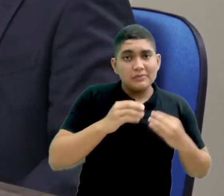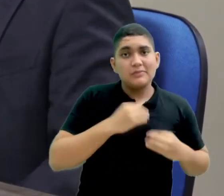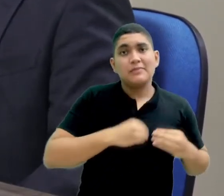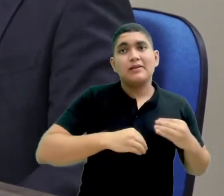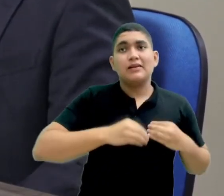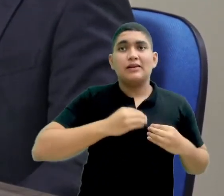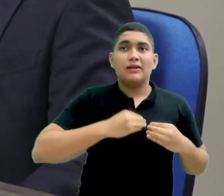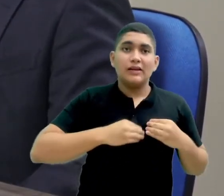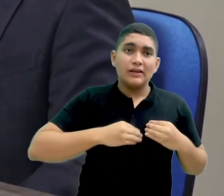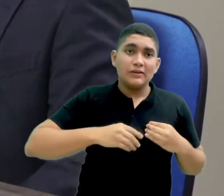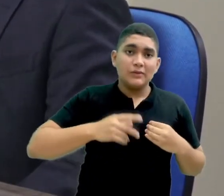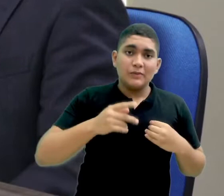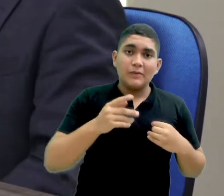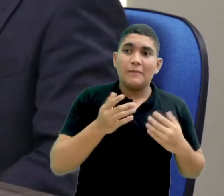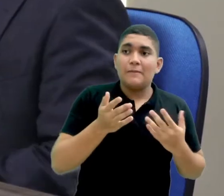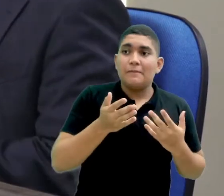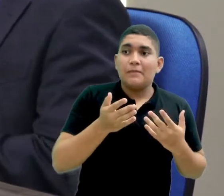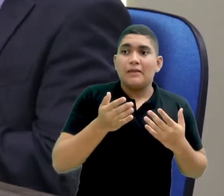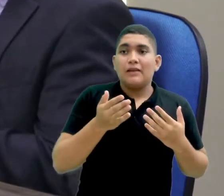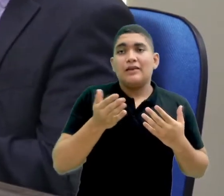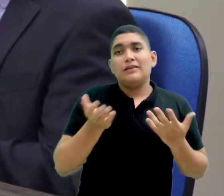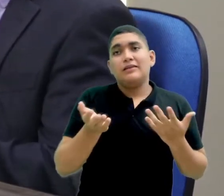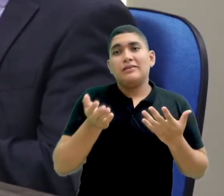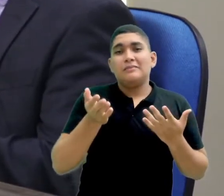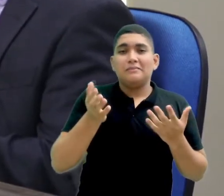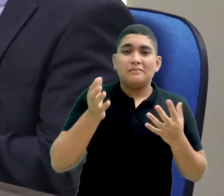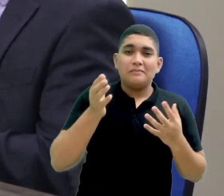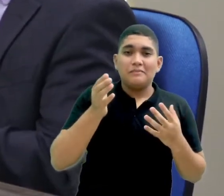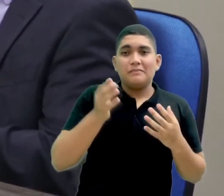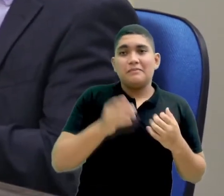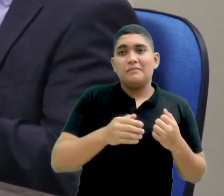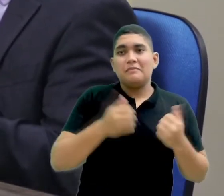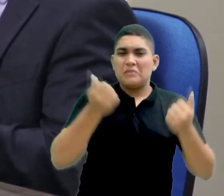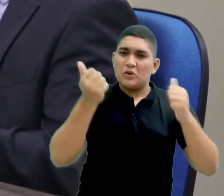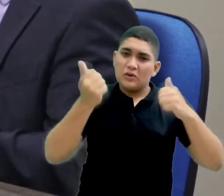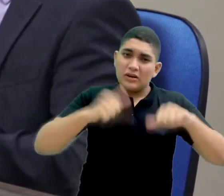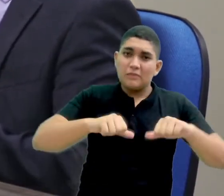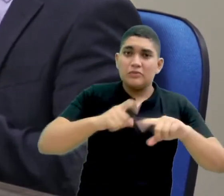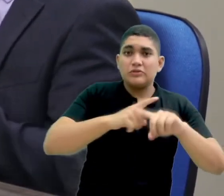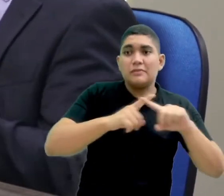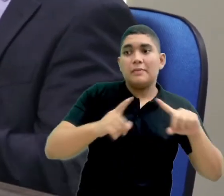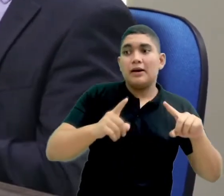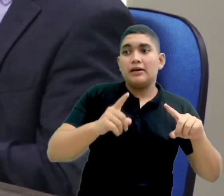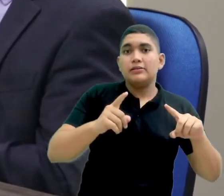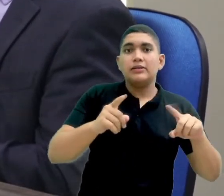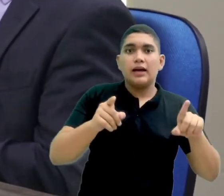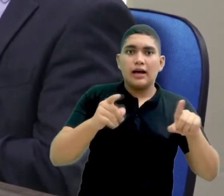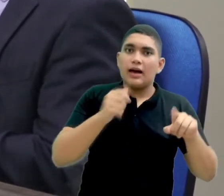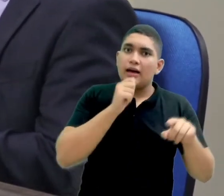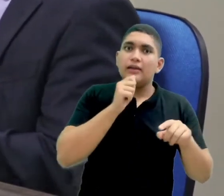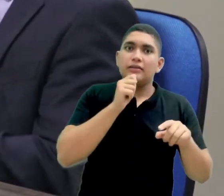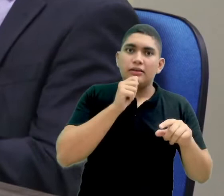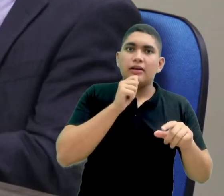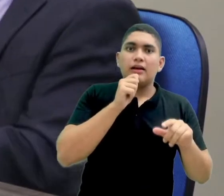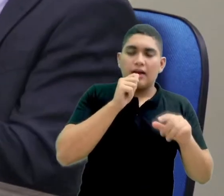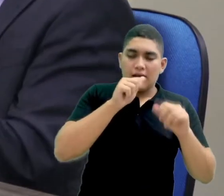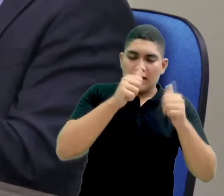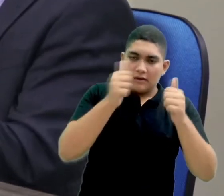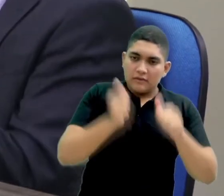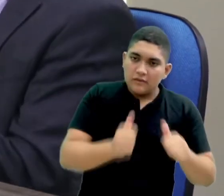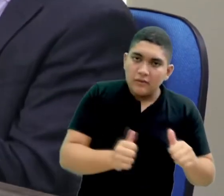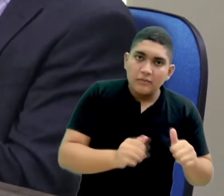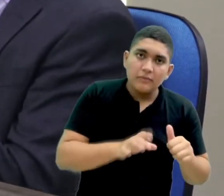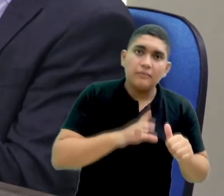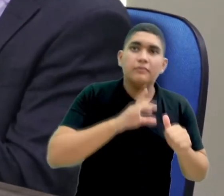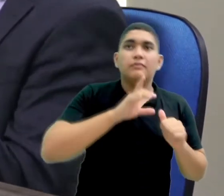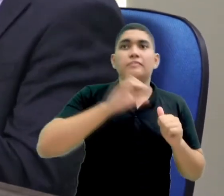Deus. Essa pessoa aqui, o texto conforme ele coloca, que está aqui, vamos imaginar, com ódio, sobre ela há o